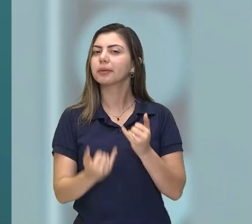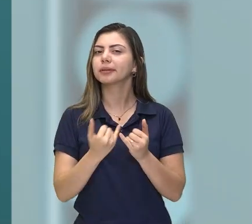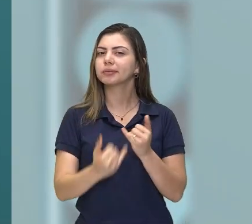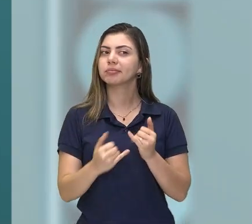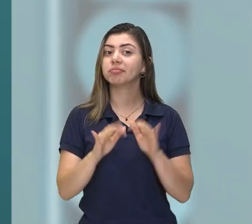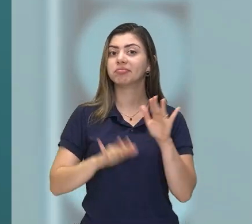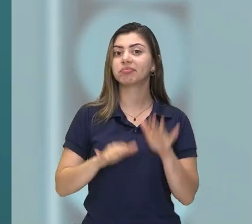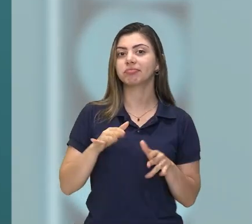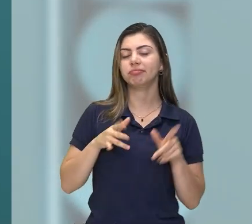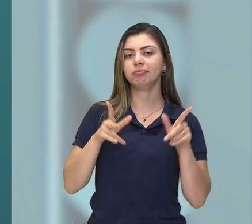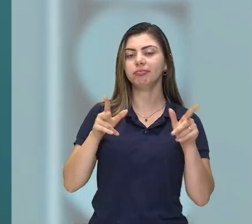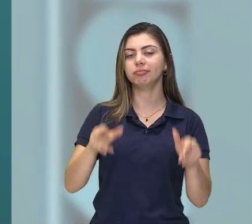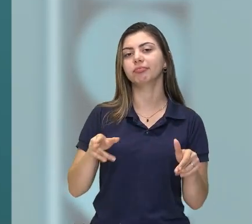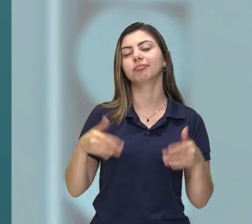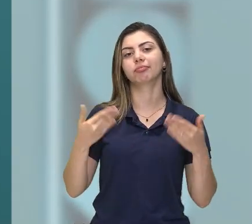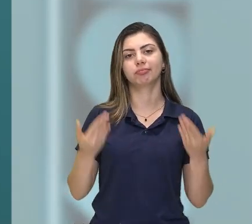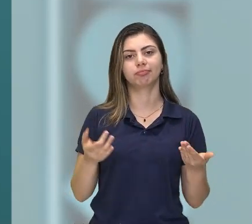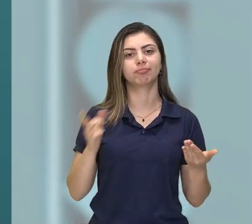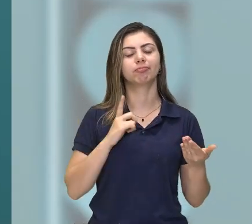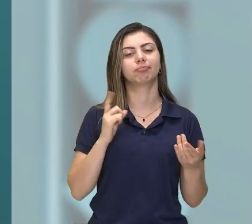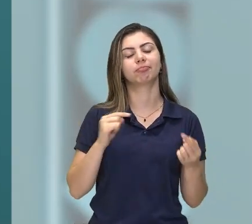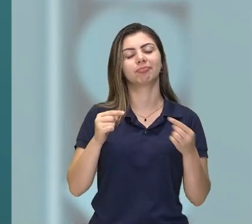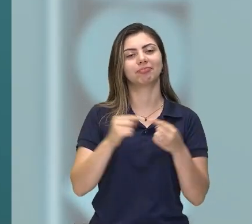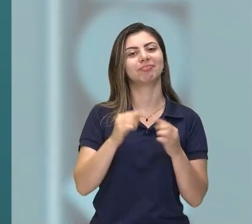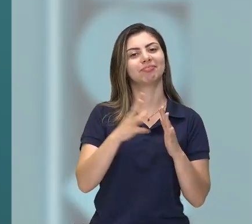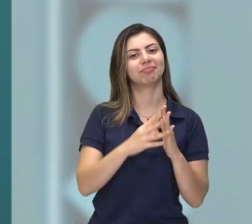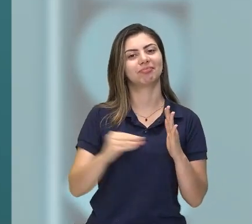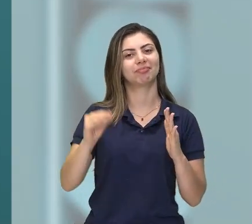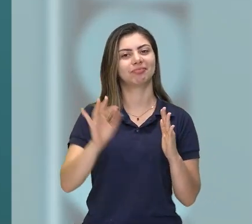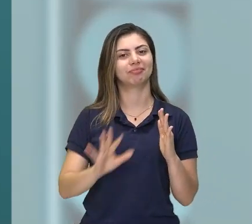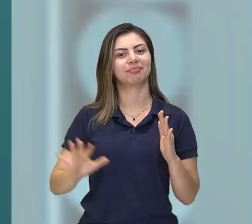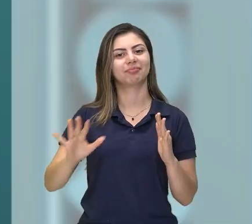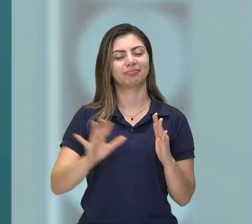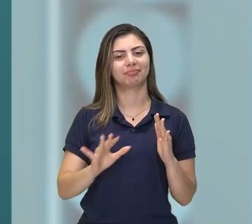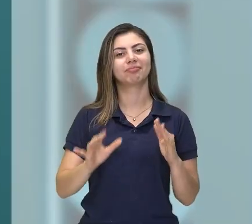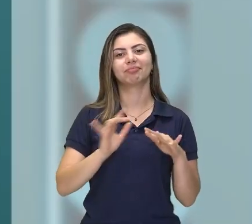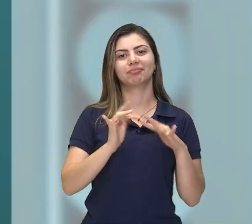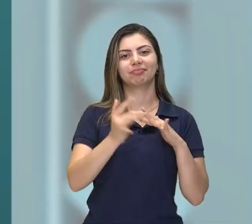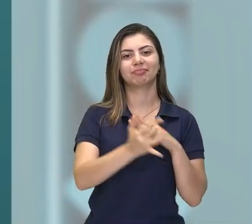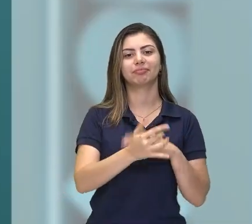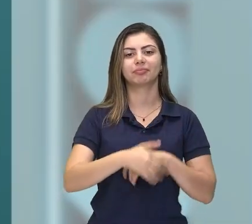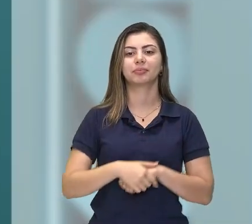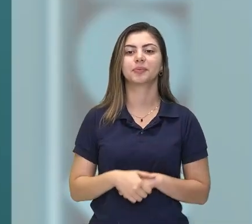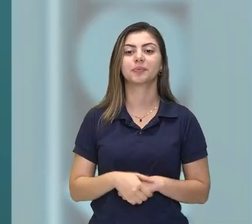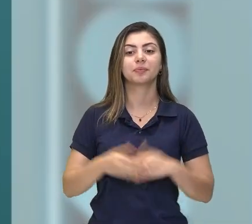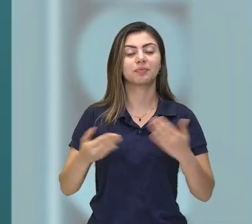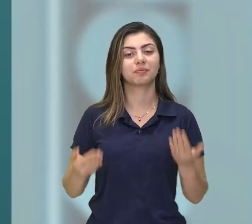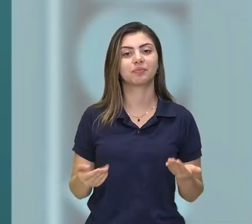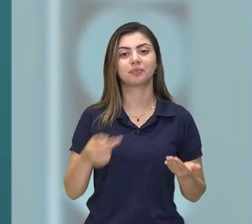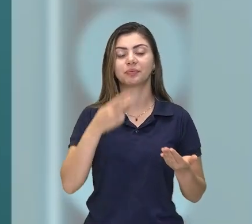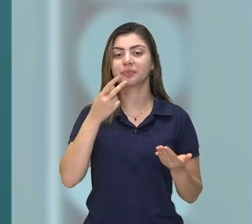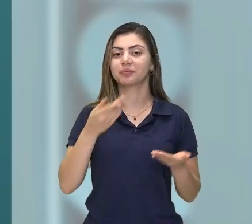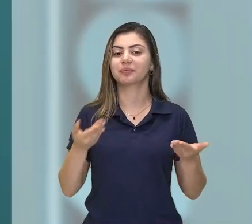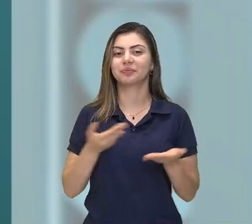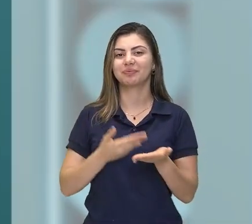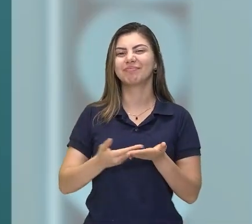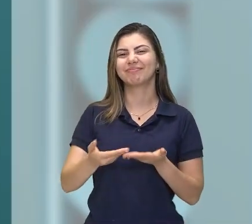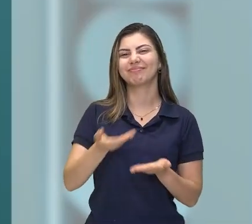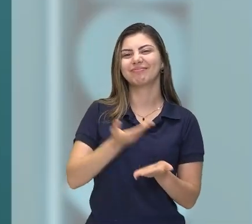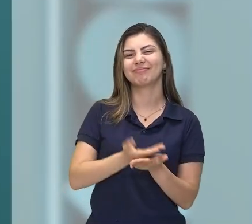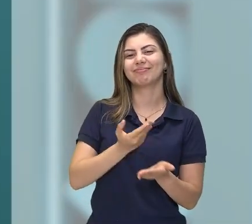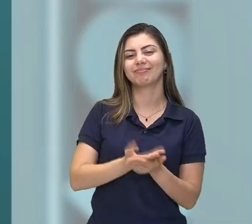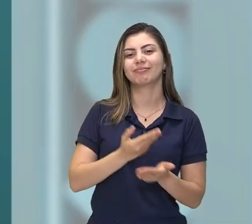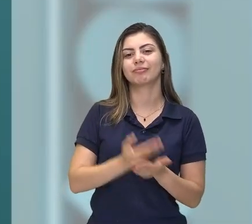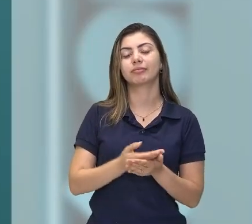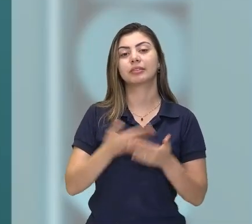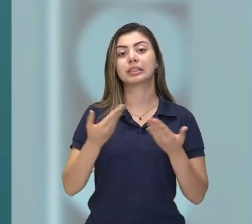às vezes, né? Então a gente tem esse processo de intertextualidade também nas redes sociais. Eu costumo dizer, quando eu ministro esta aula, que se